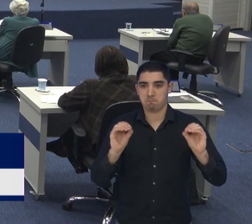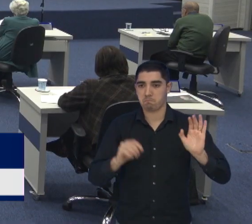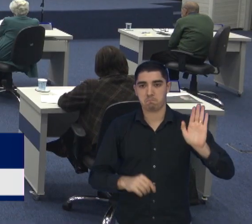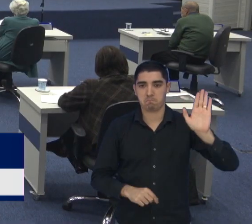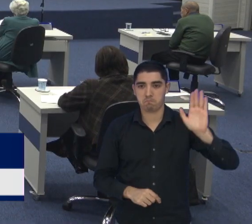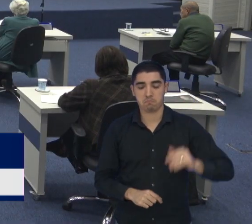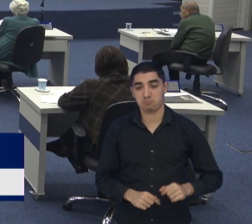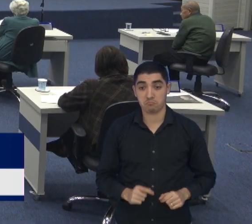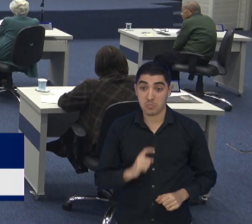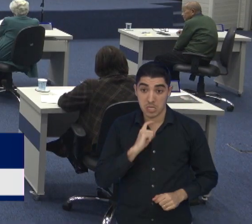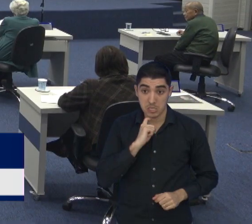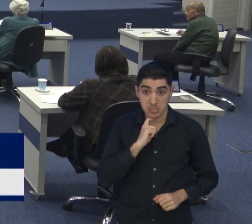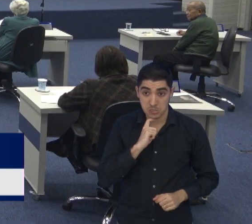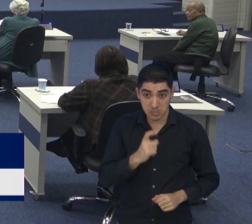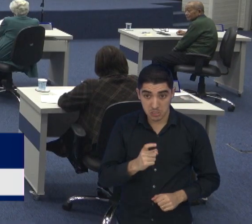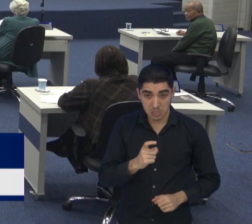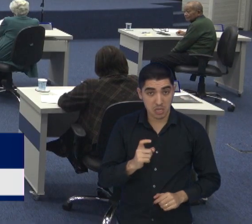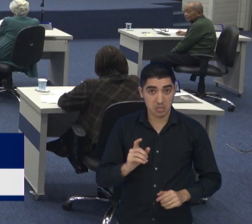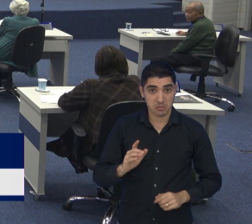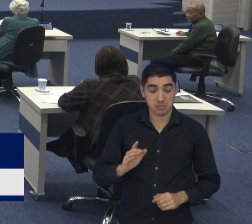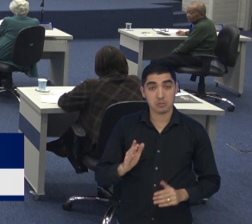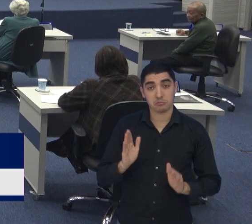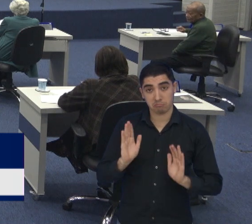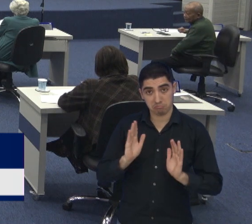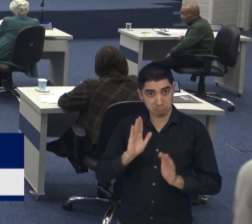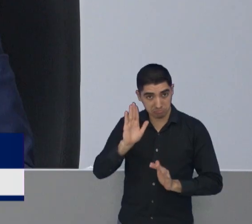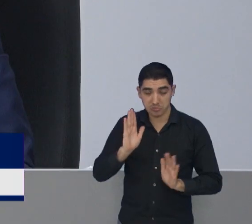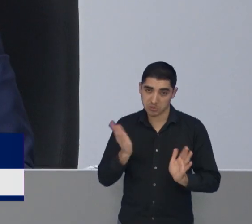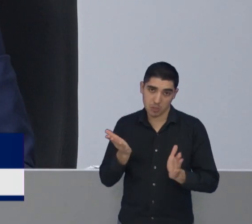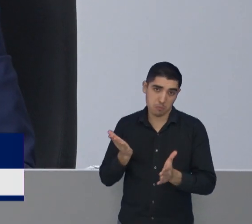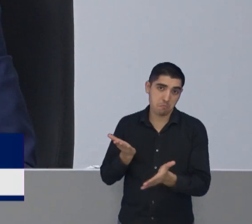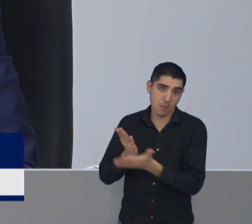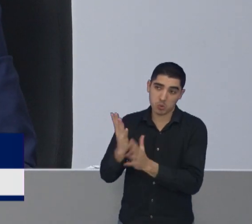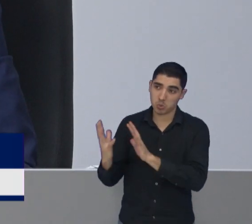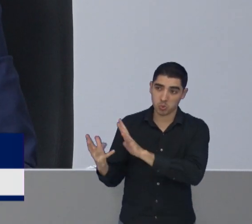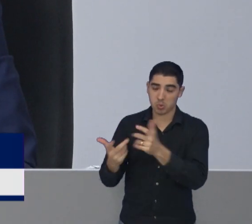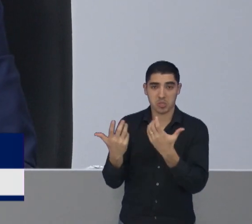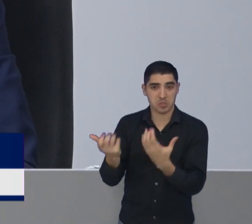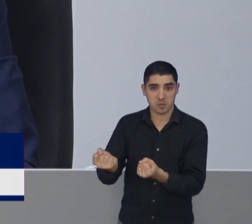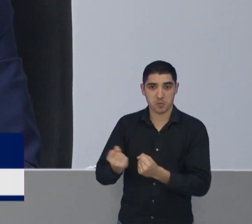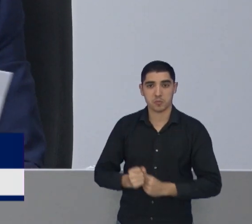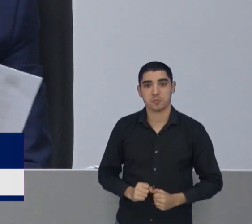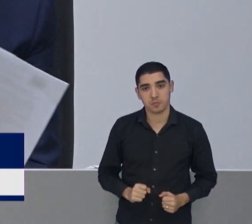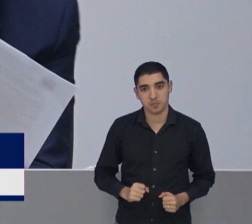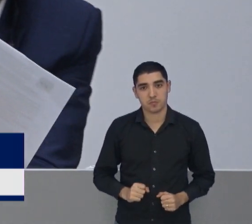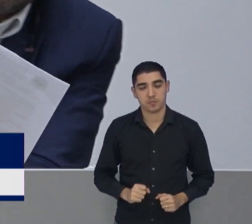voto contrário, senhor presidente. Substitutivo aprovado por unanimidade.